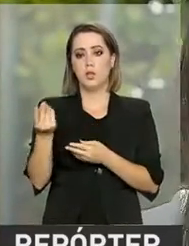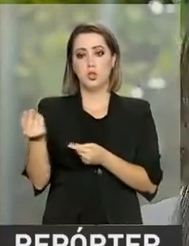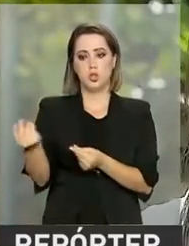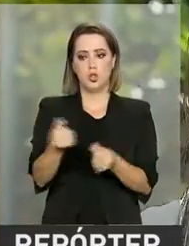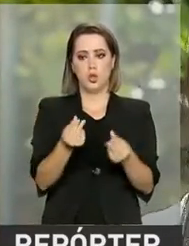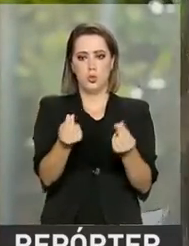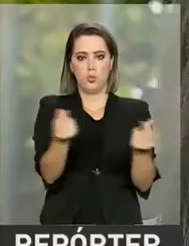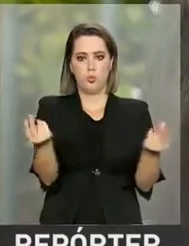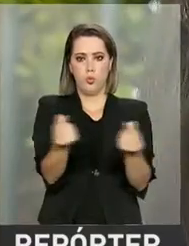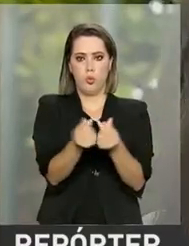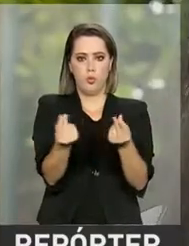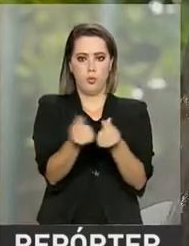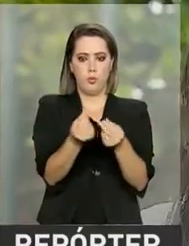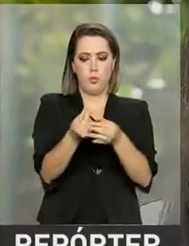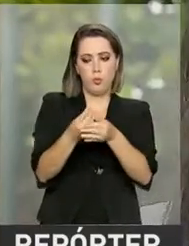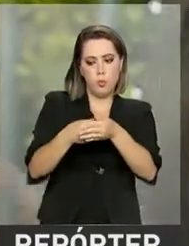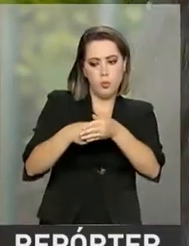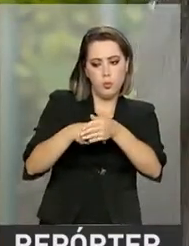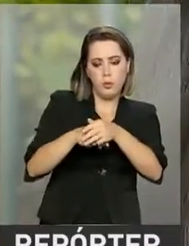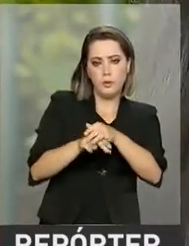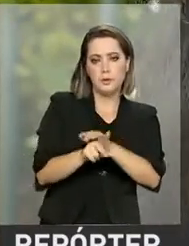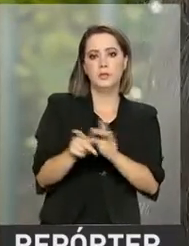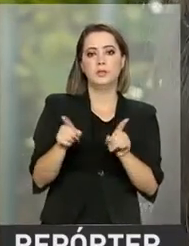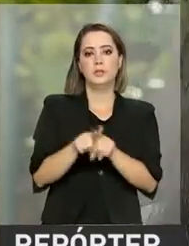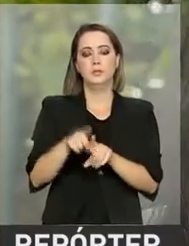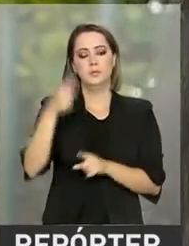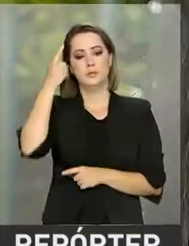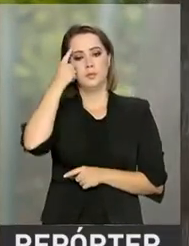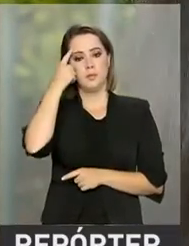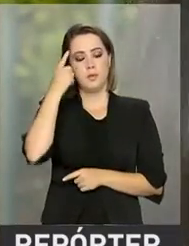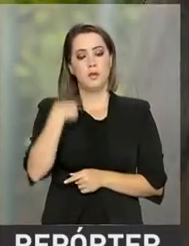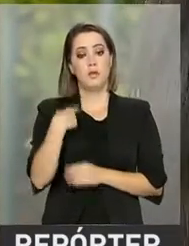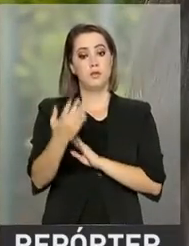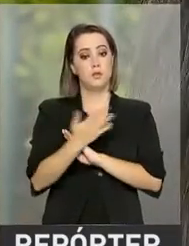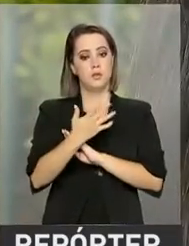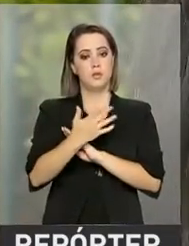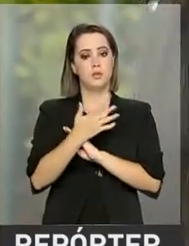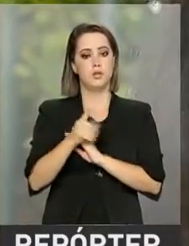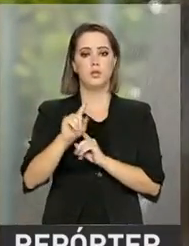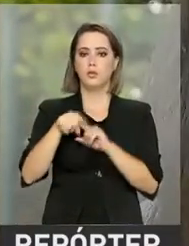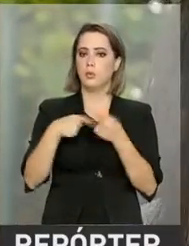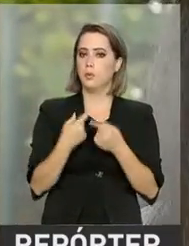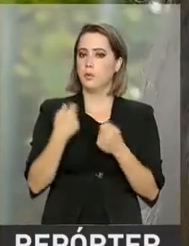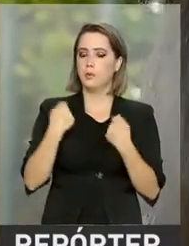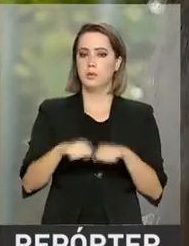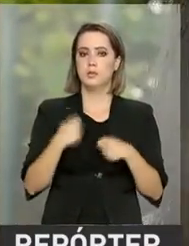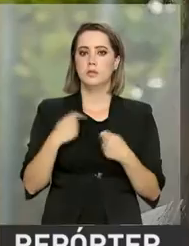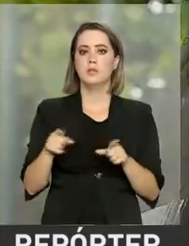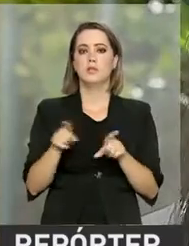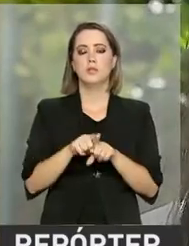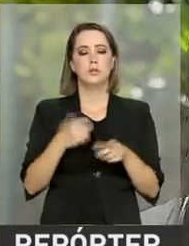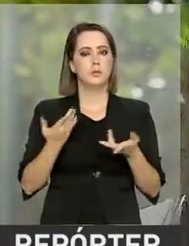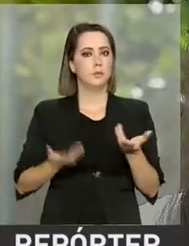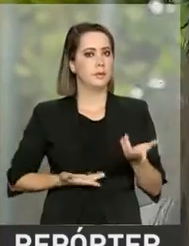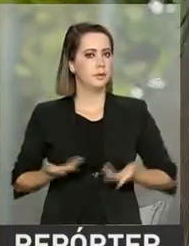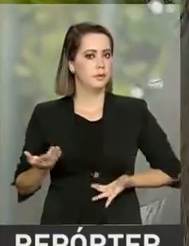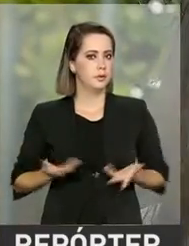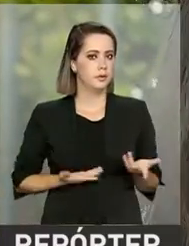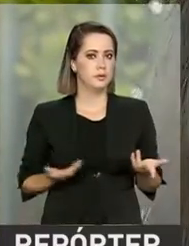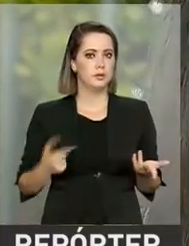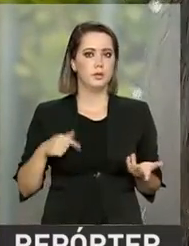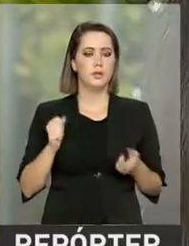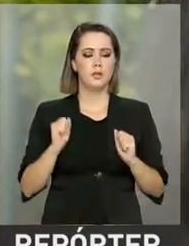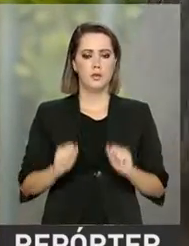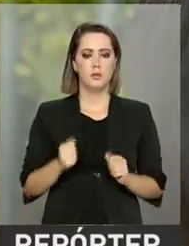diálogo que seja meu podendo ter a consciência de que o vai ajudar o time isso ocorrer vai servir também para de repente